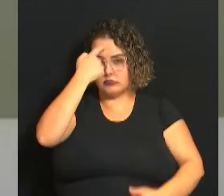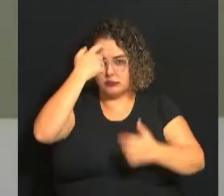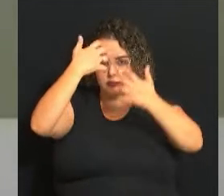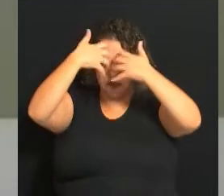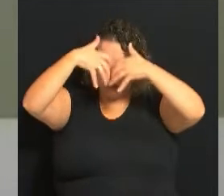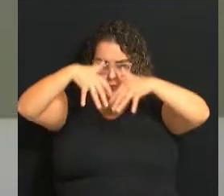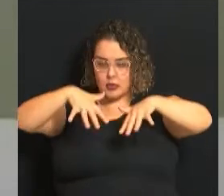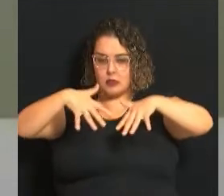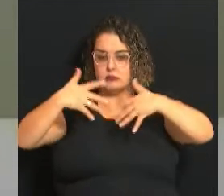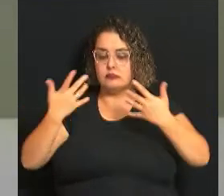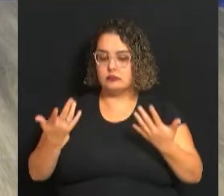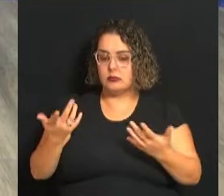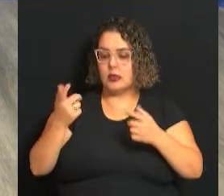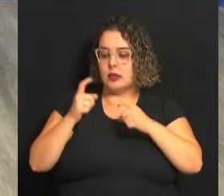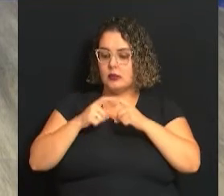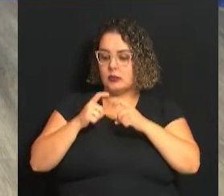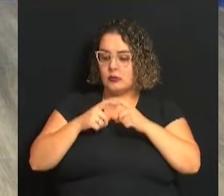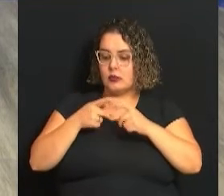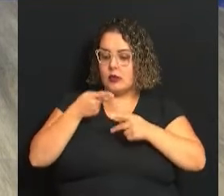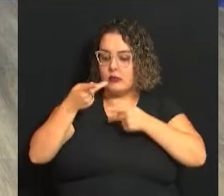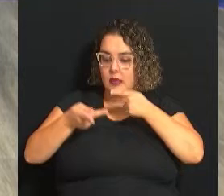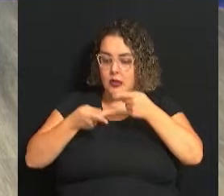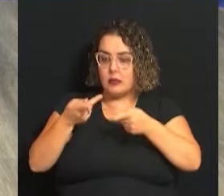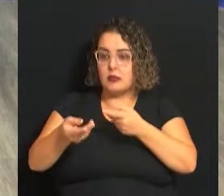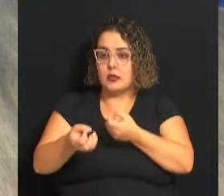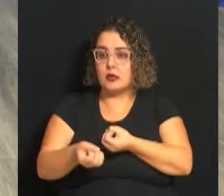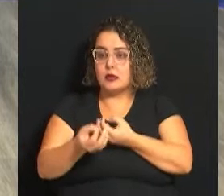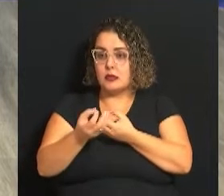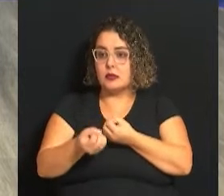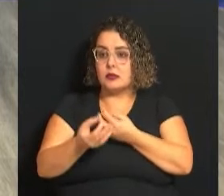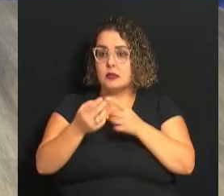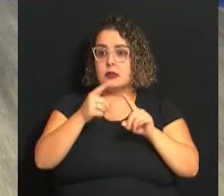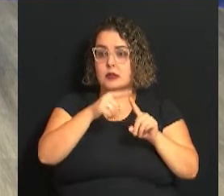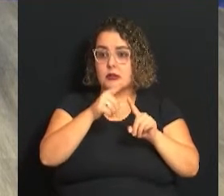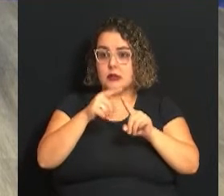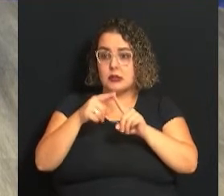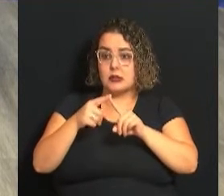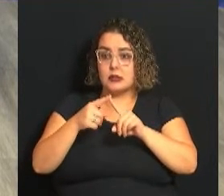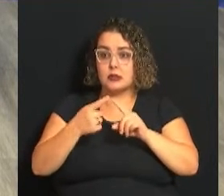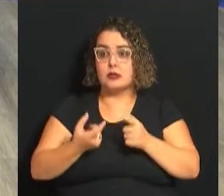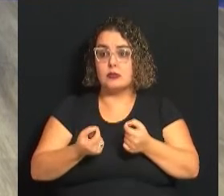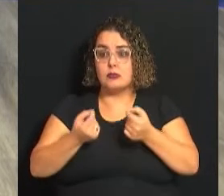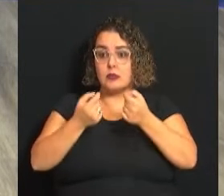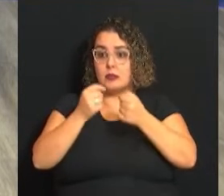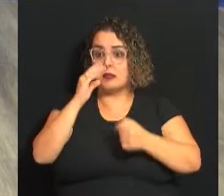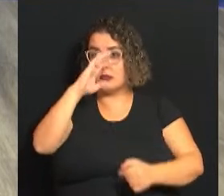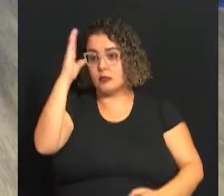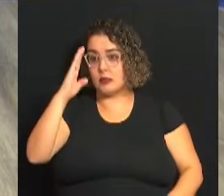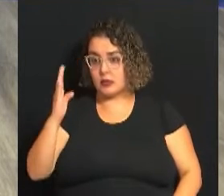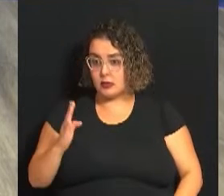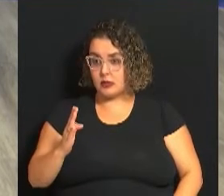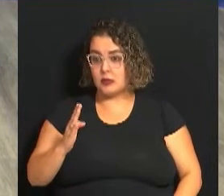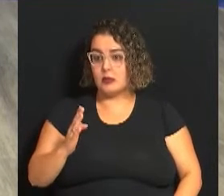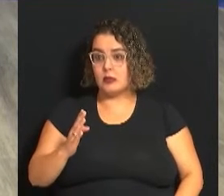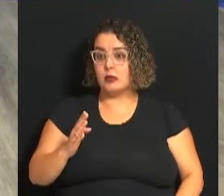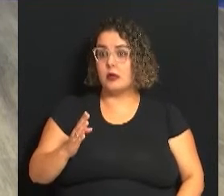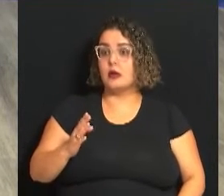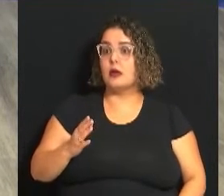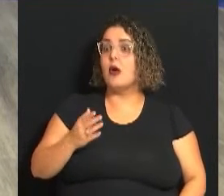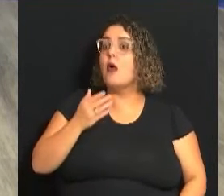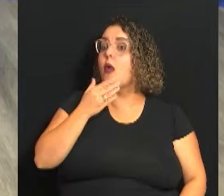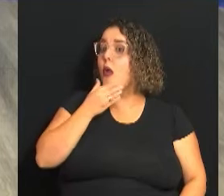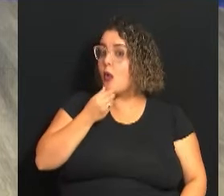gente até chegou a dar alguns dados aí desse tipo de câncer na população brasileira. A gente viu que afeta tanto homens